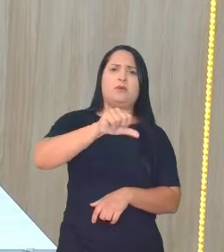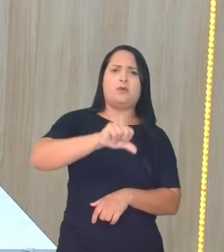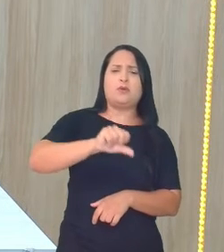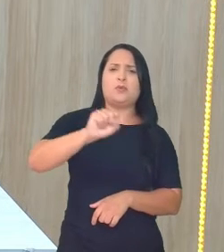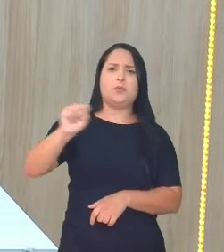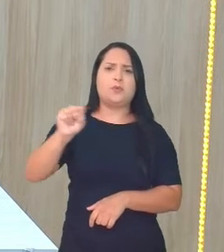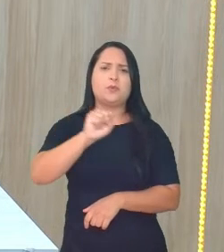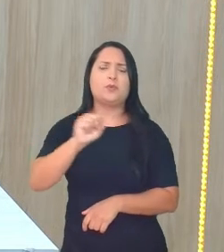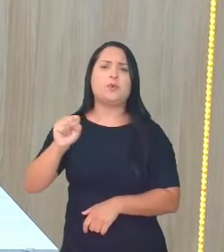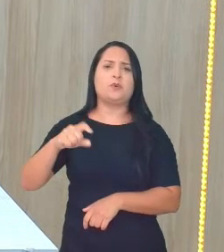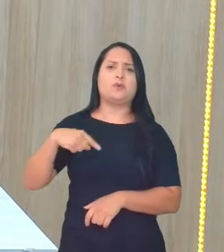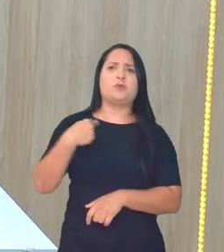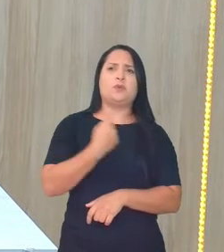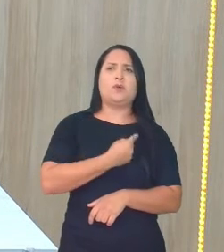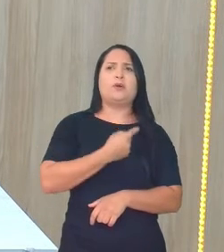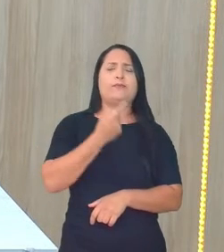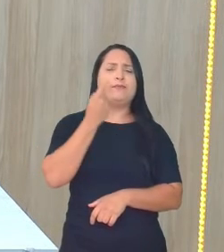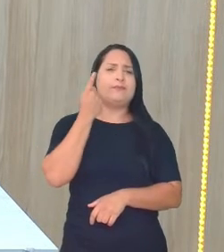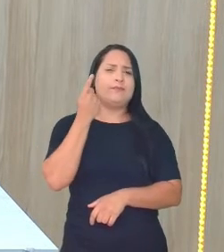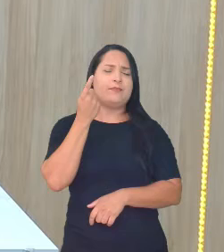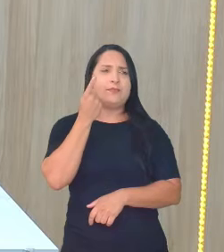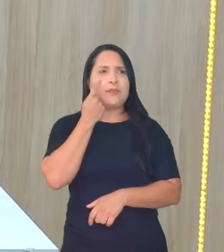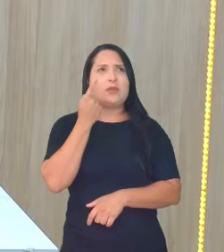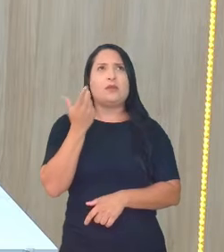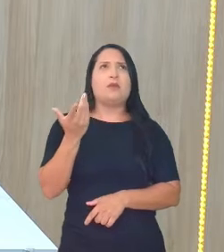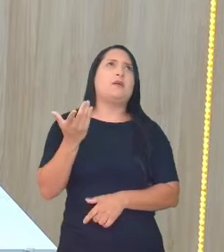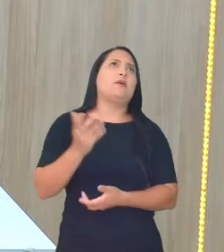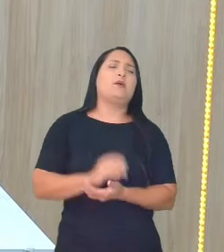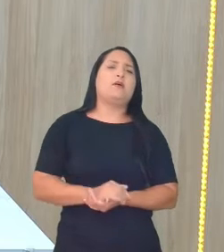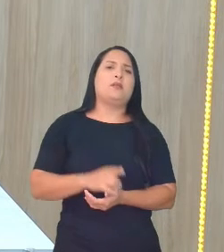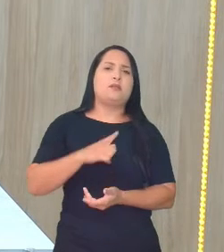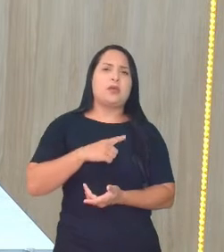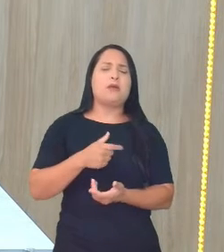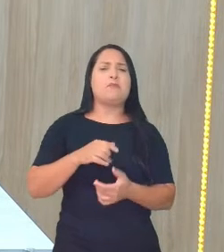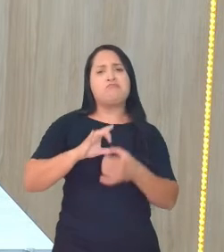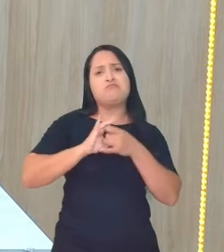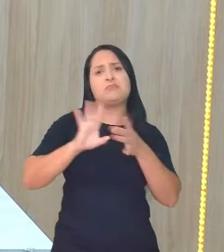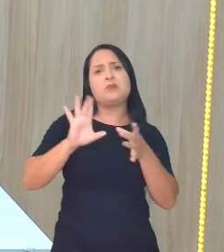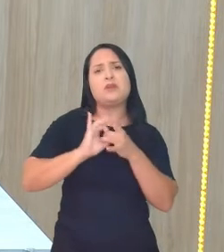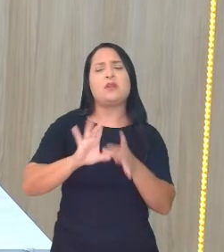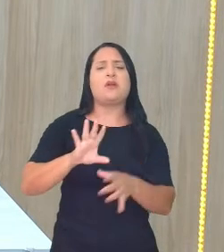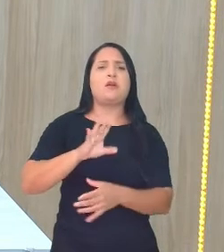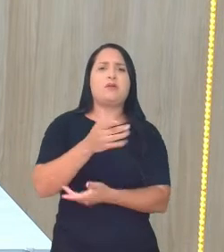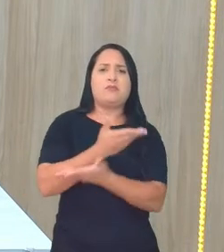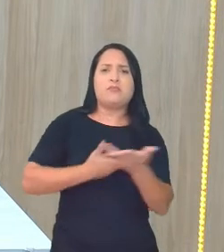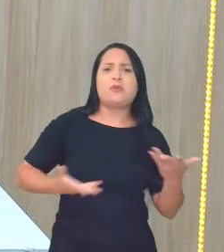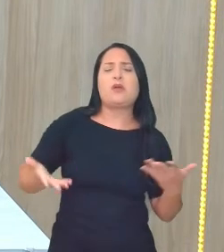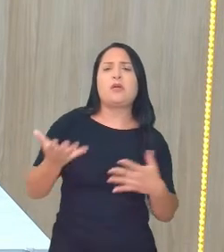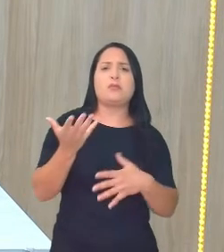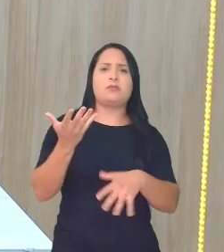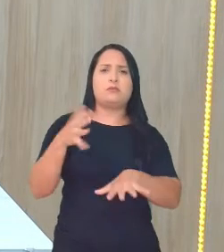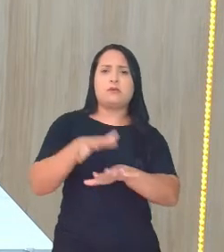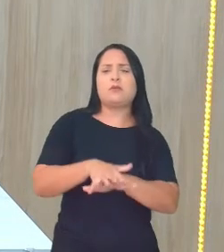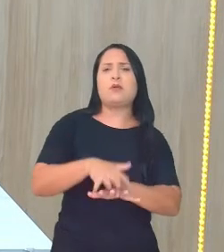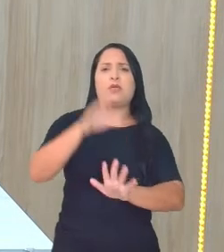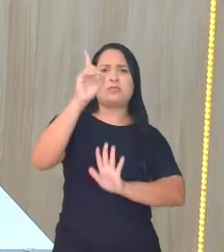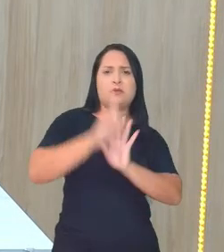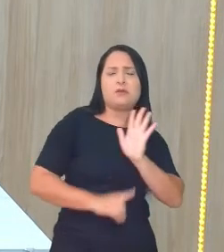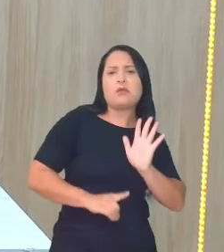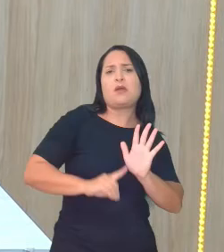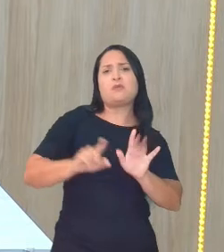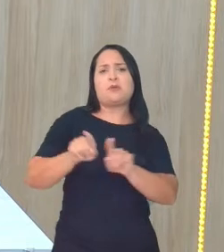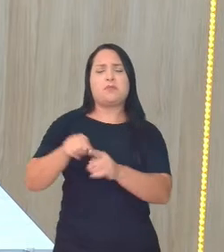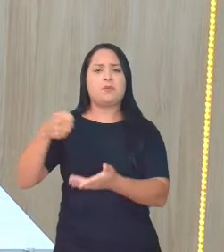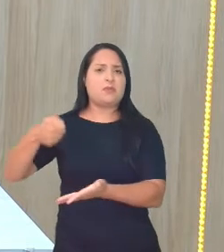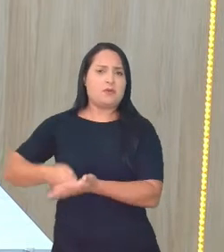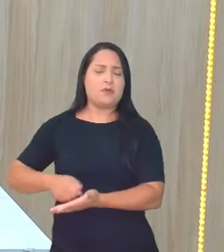1988, onde a gente tem ali, né, uma forma mais democrática, de inclusão, de direitos e